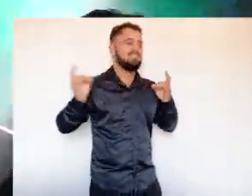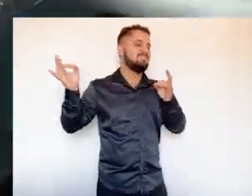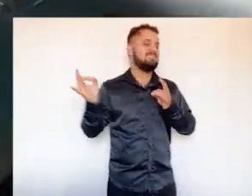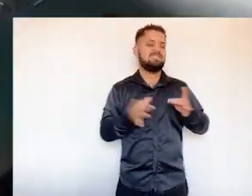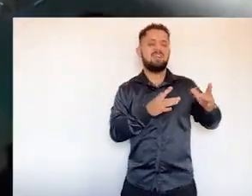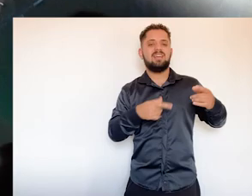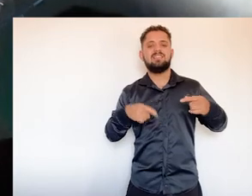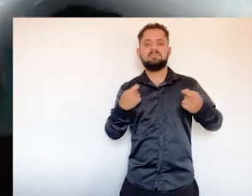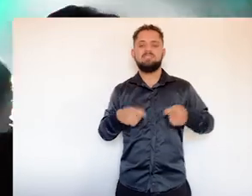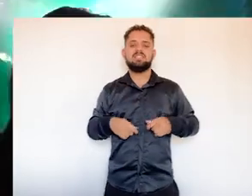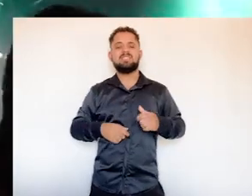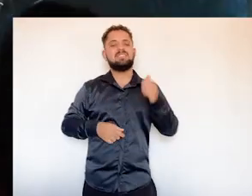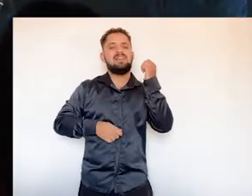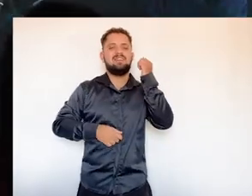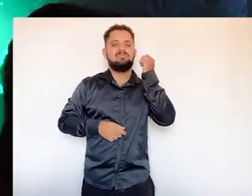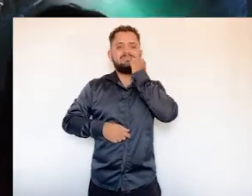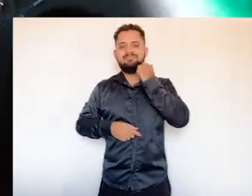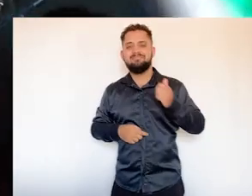poleiro. Olha o